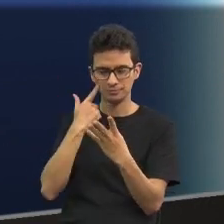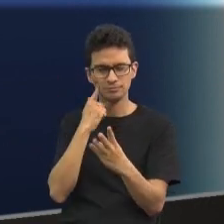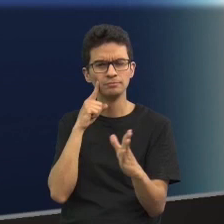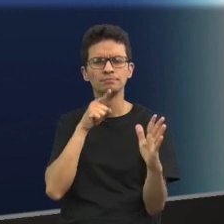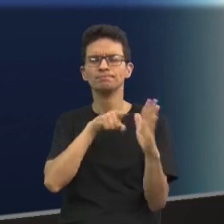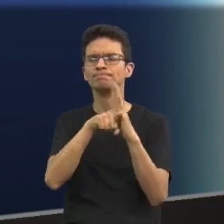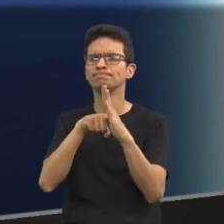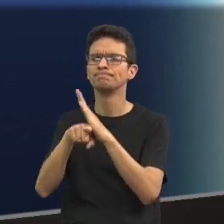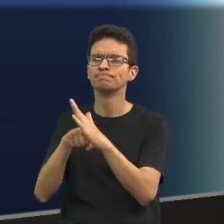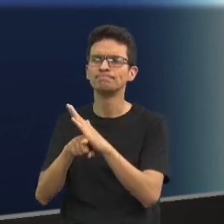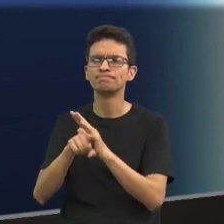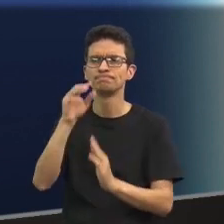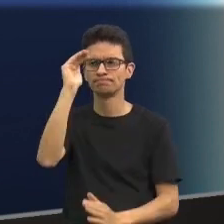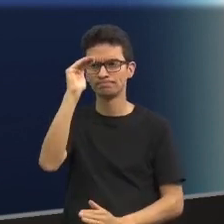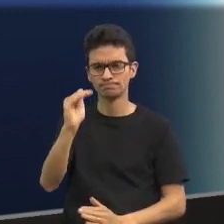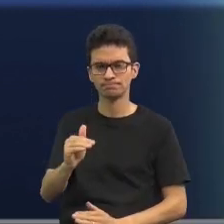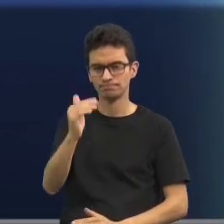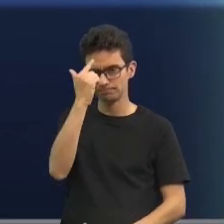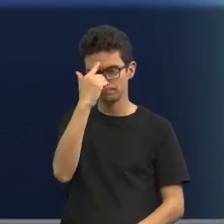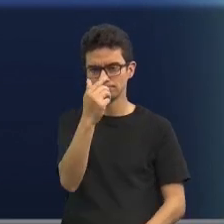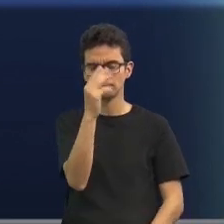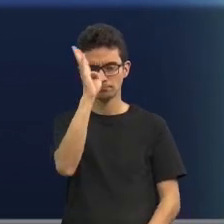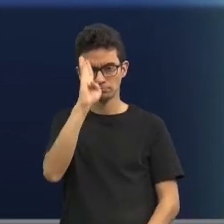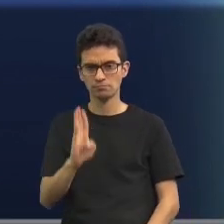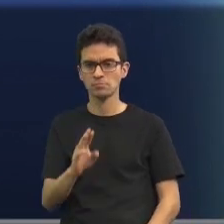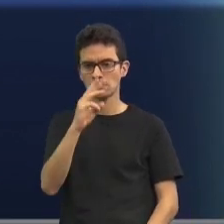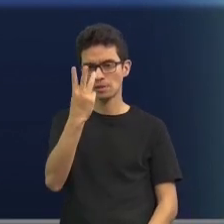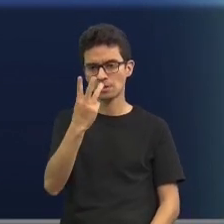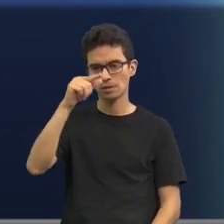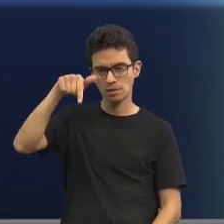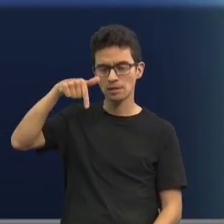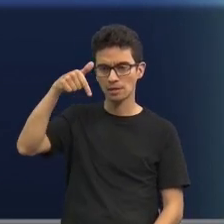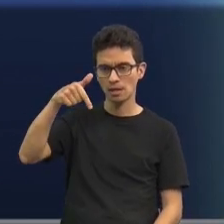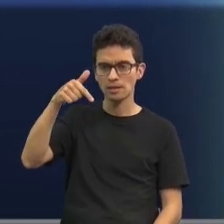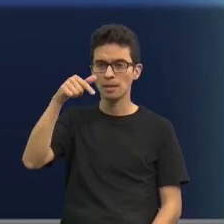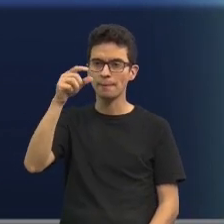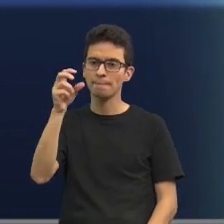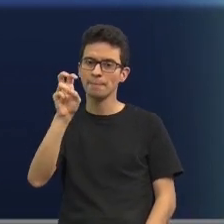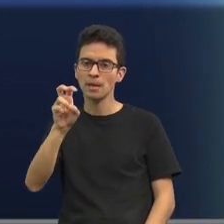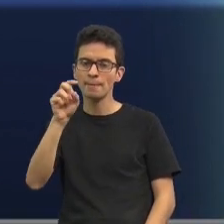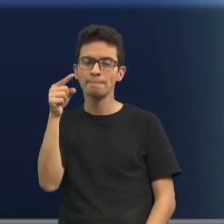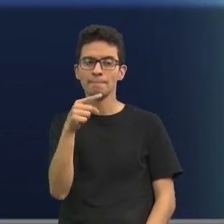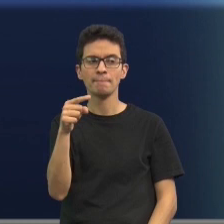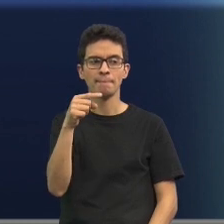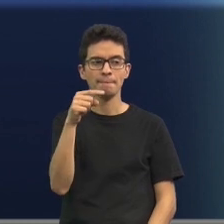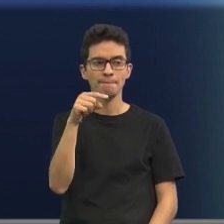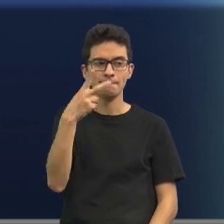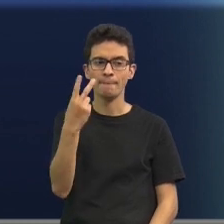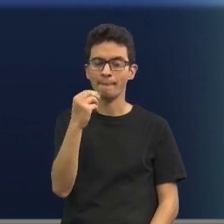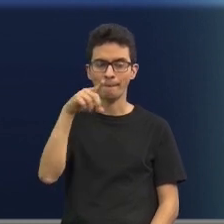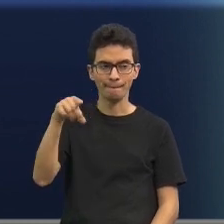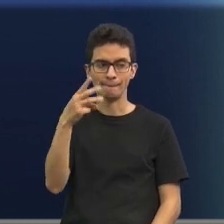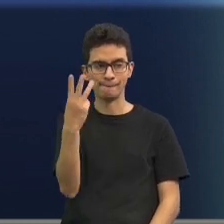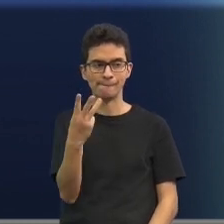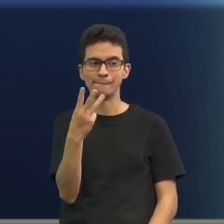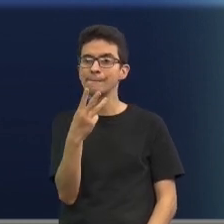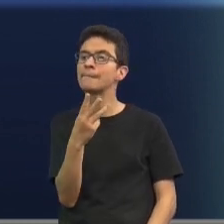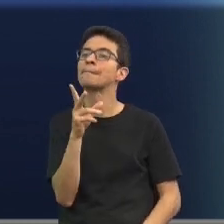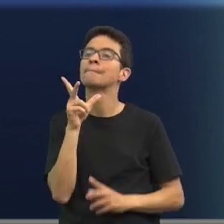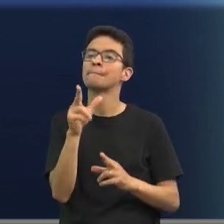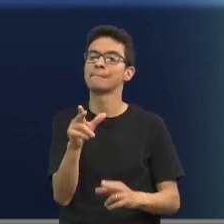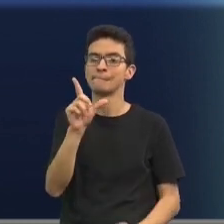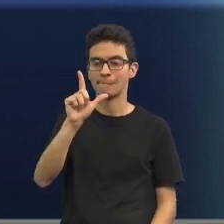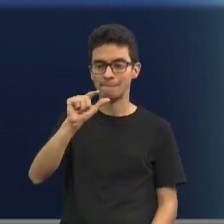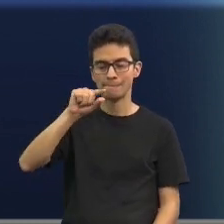tabela a do brasil 37 e meio menos 20 pegou 31 último valor calculado igual a